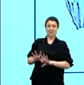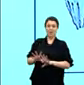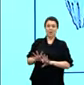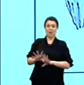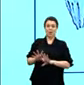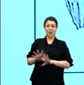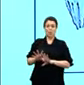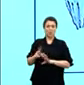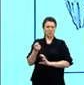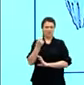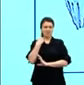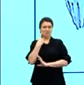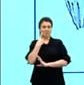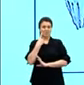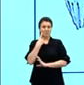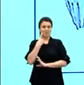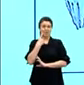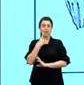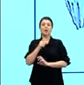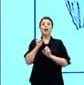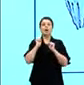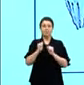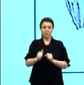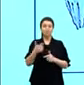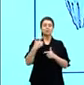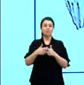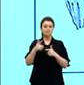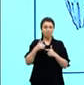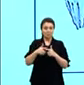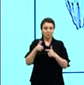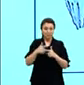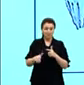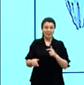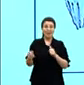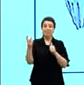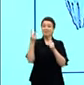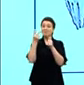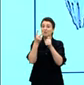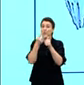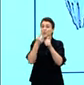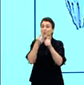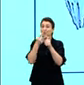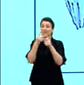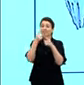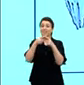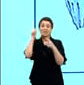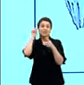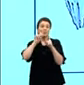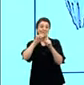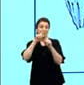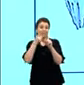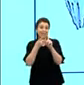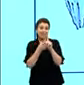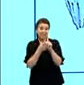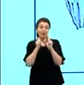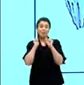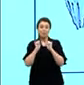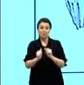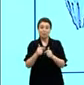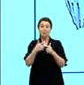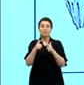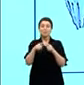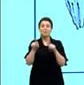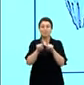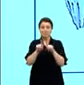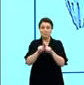aspas. Mas aí pode ocorrer um problema maior na segunda gravidez, porque a segunda gravidez, a criança também pode